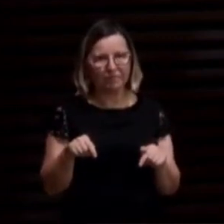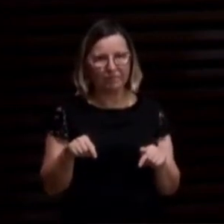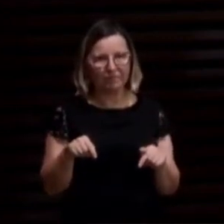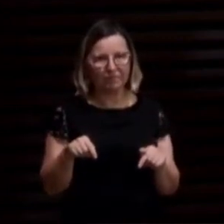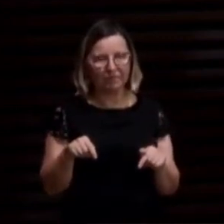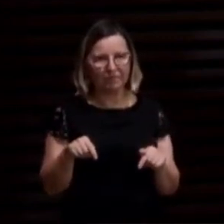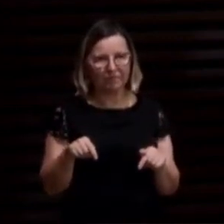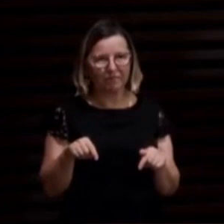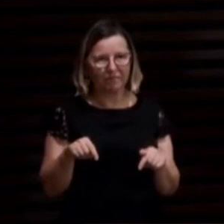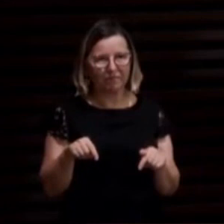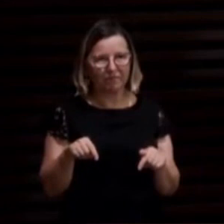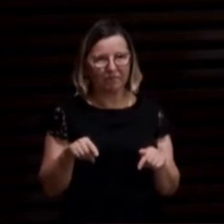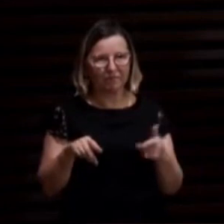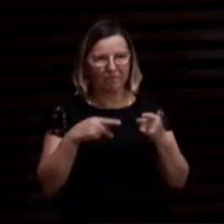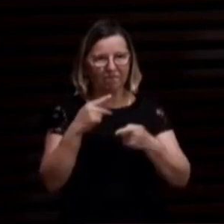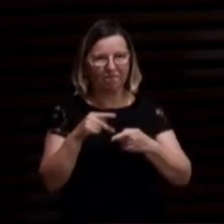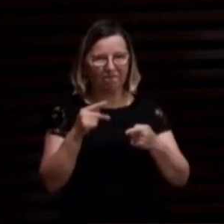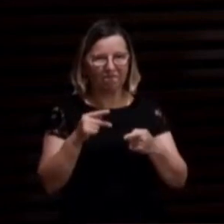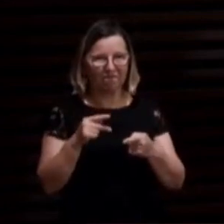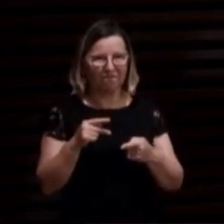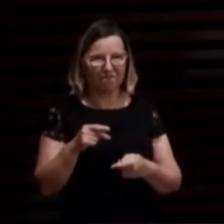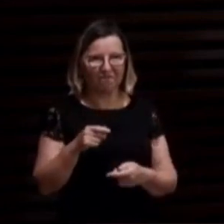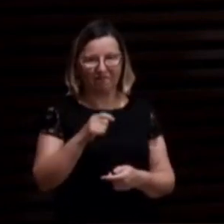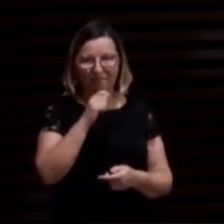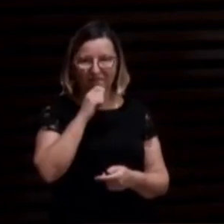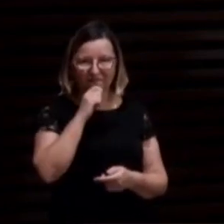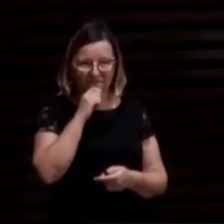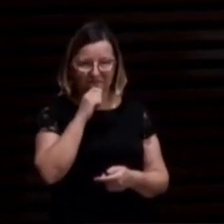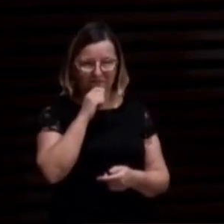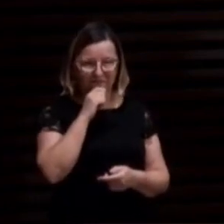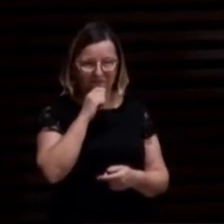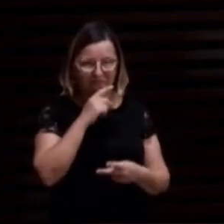tratando de modo periférico aquilo que é essencial.